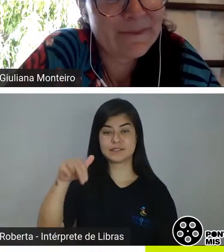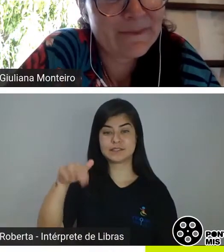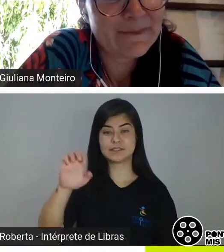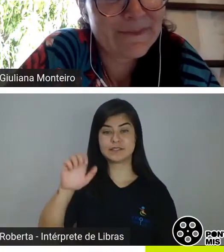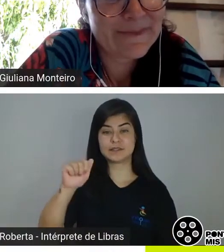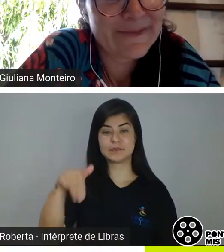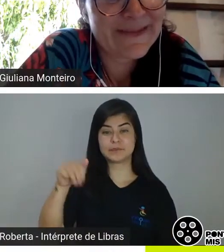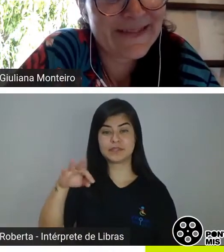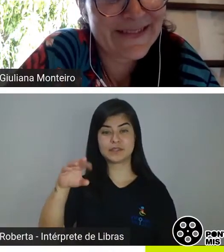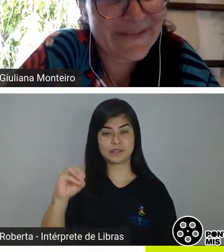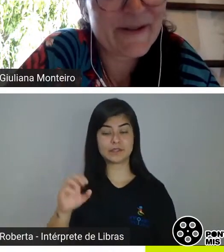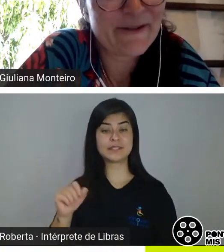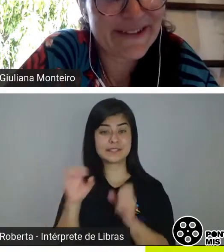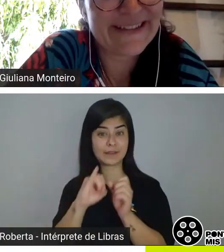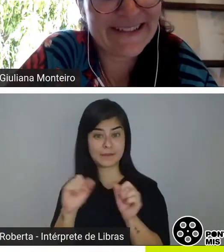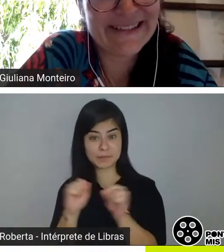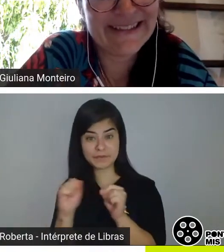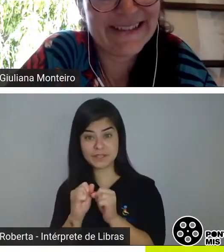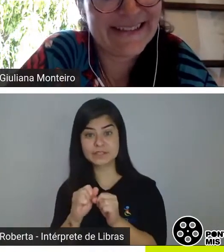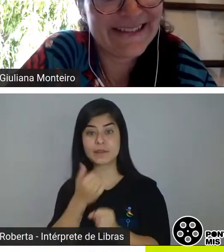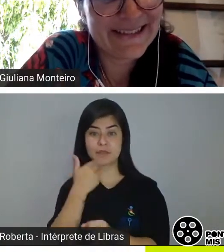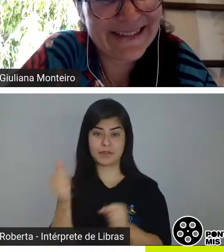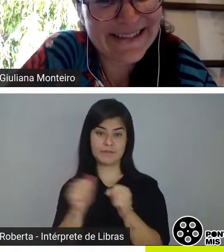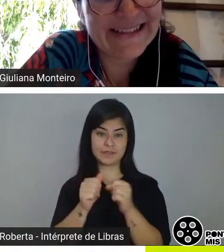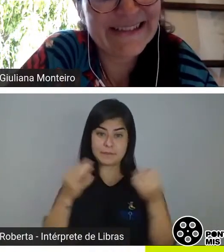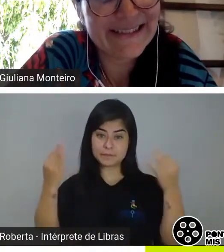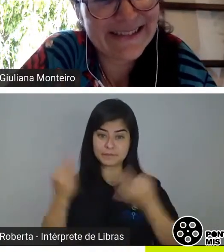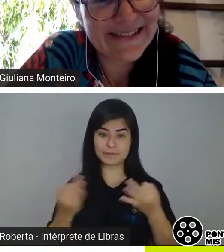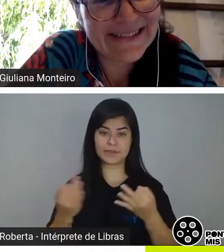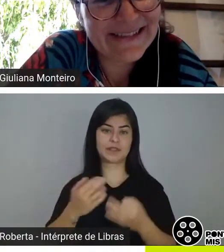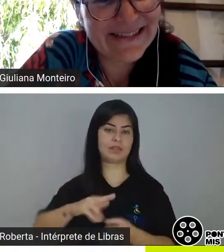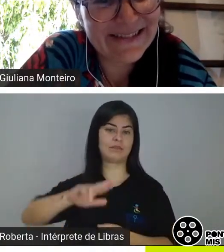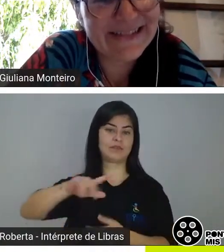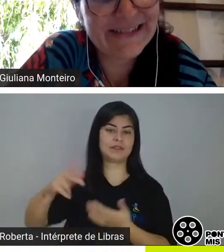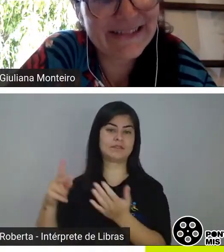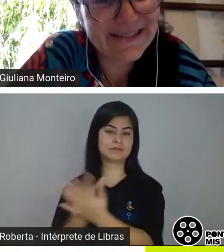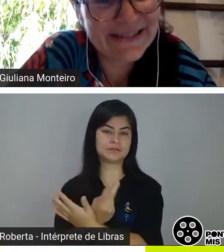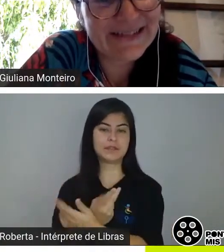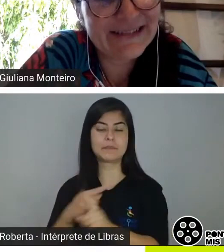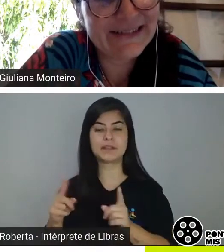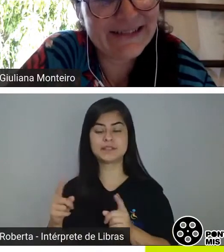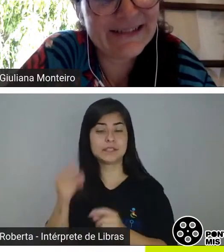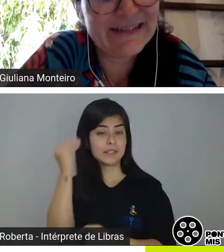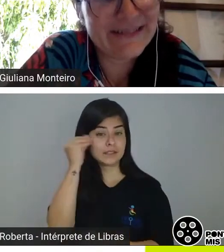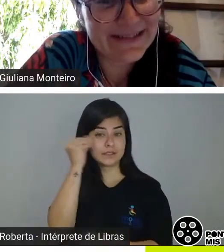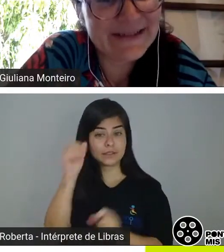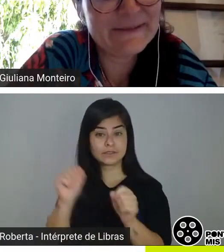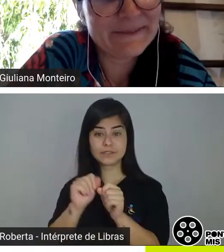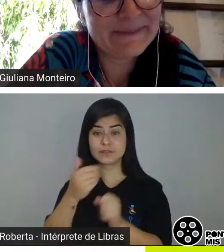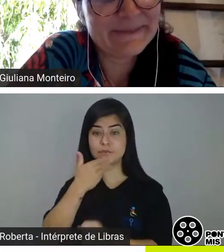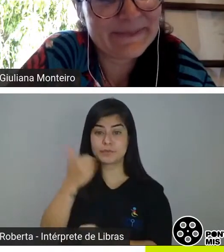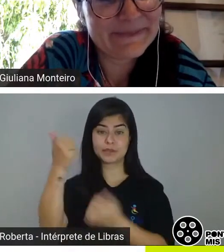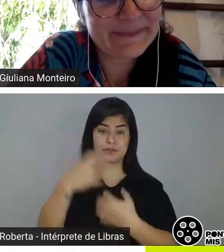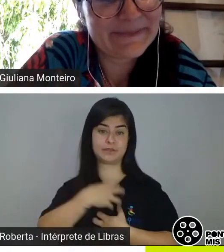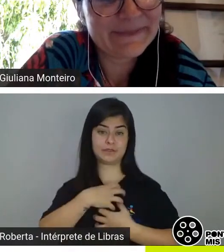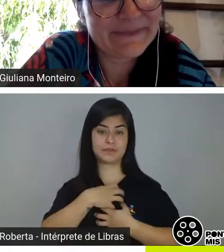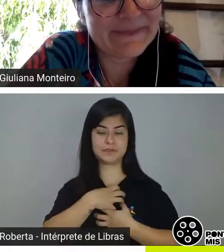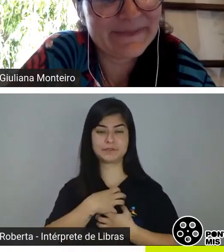para fazer, melhor fazer bem feito. Não é meio errado, torto assim, mas, enfim, eles estão tentando fazer o melhor possível.